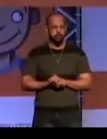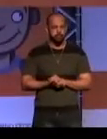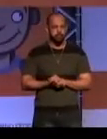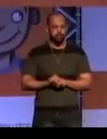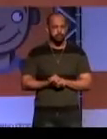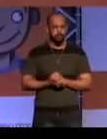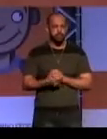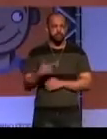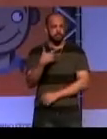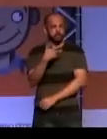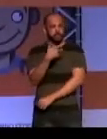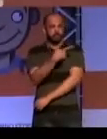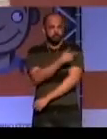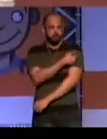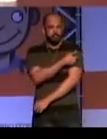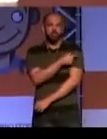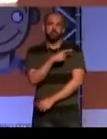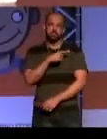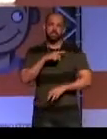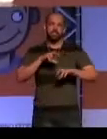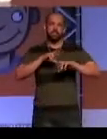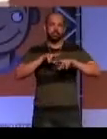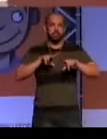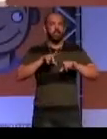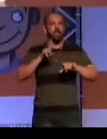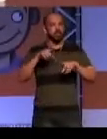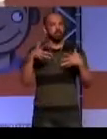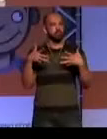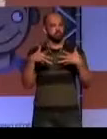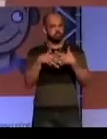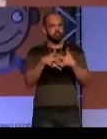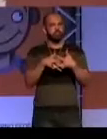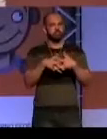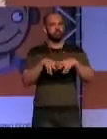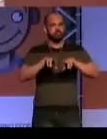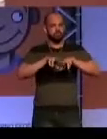A vacinação, o calendário é muito complexo.